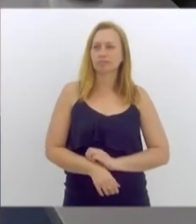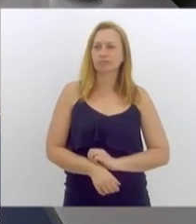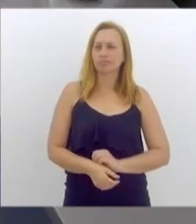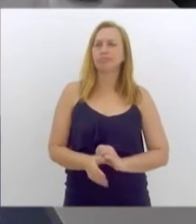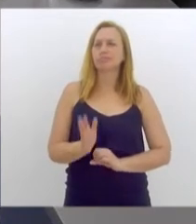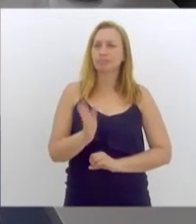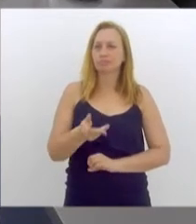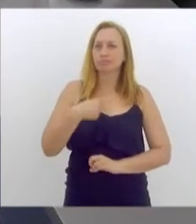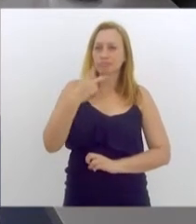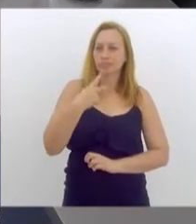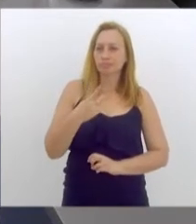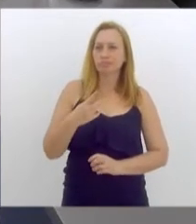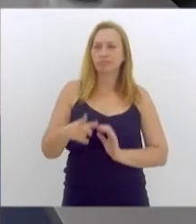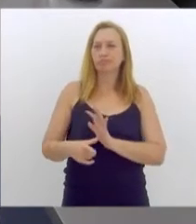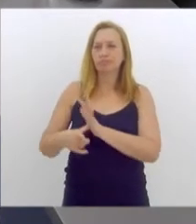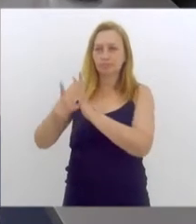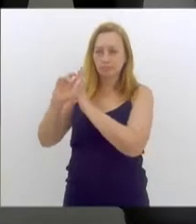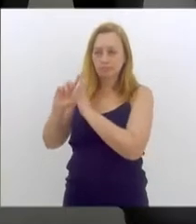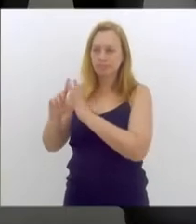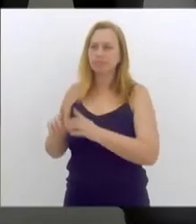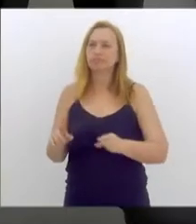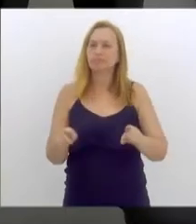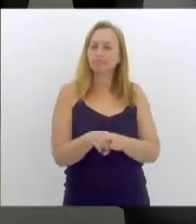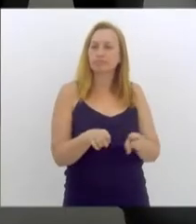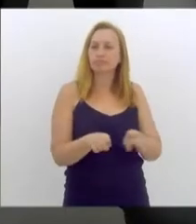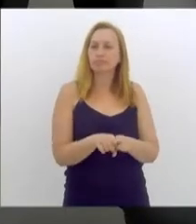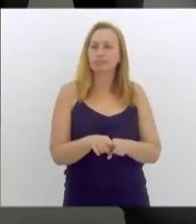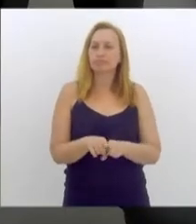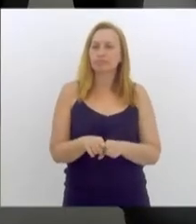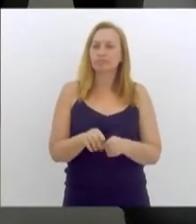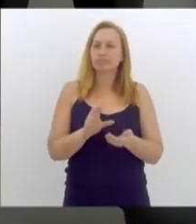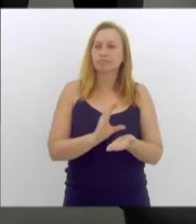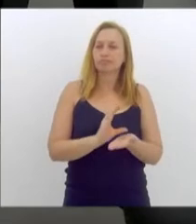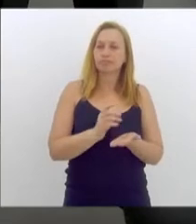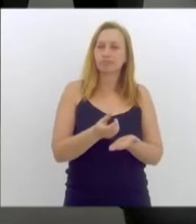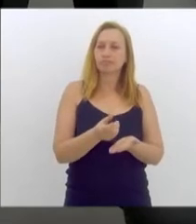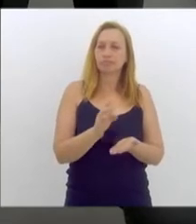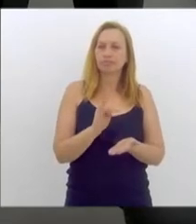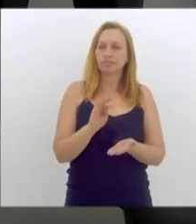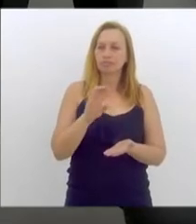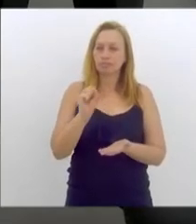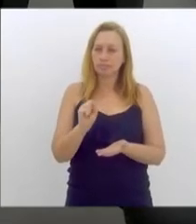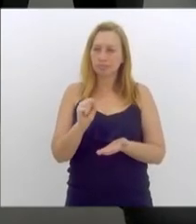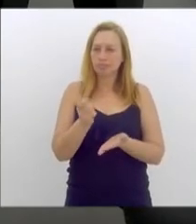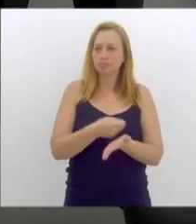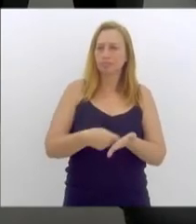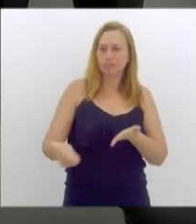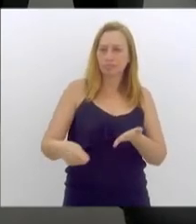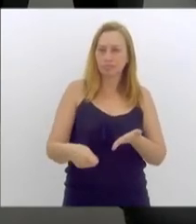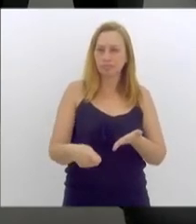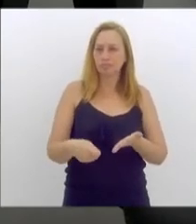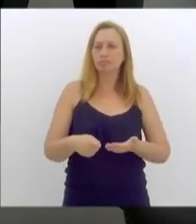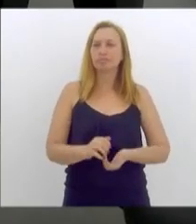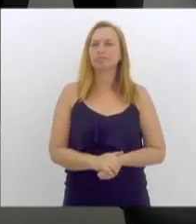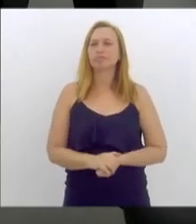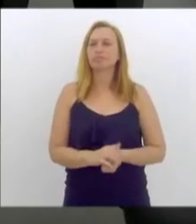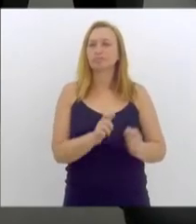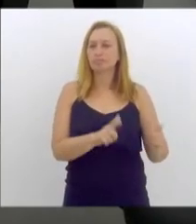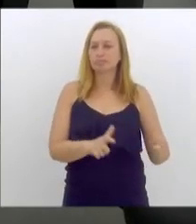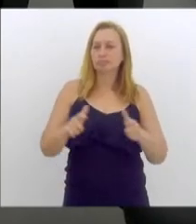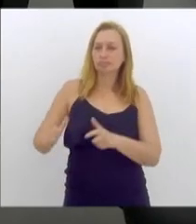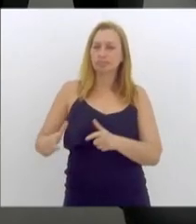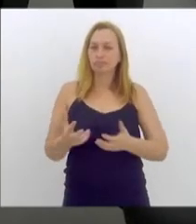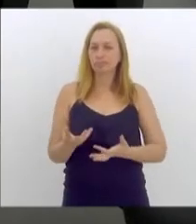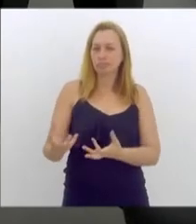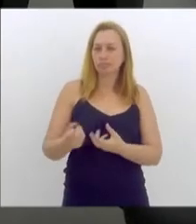Como já falei antes né um dos destaques também foi o bônus de assinatura dos Campos já tá por CEP Aqui foram recebidos em